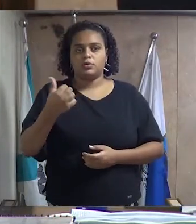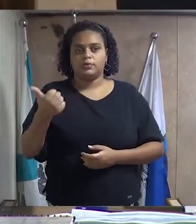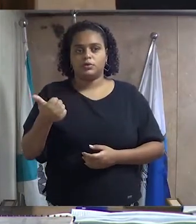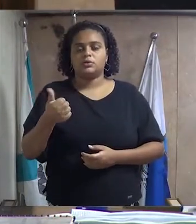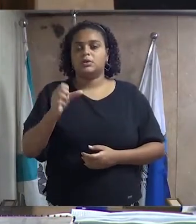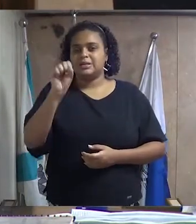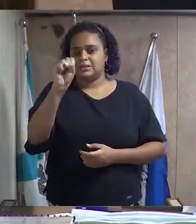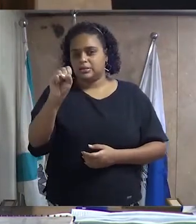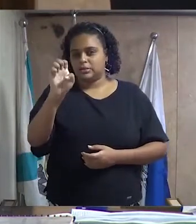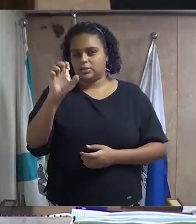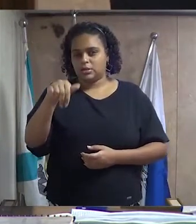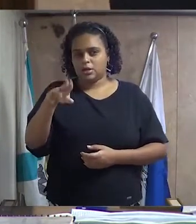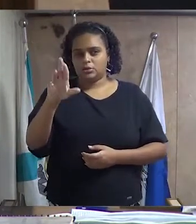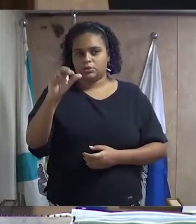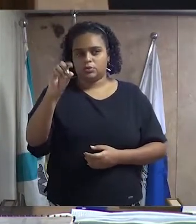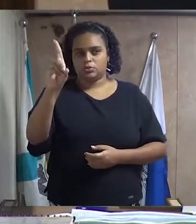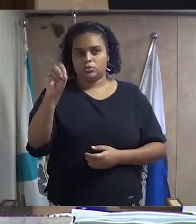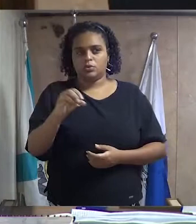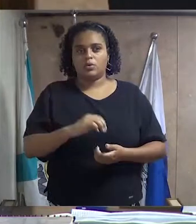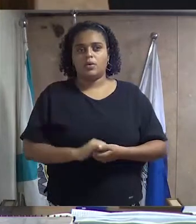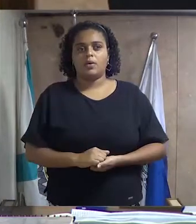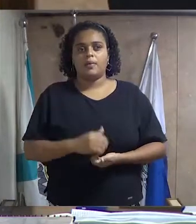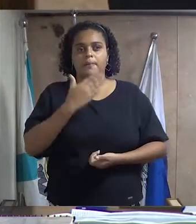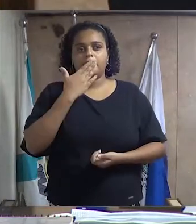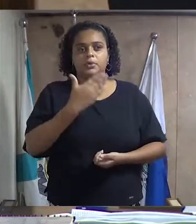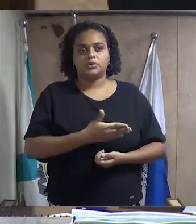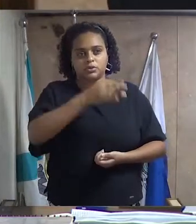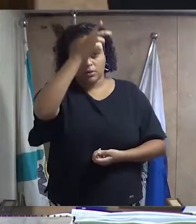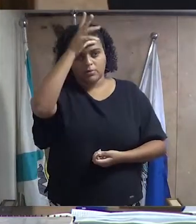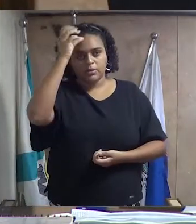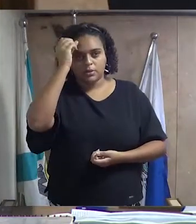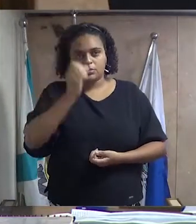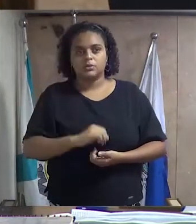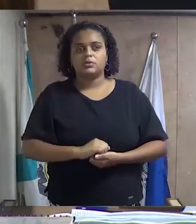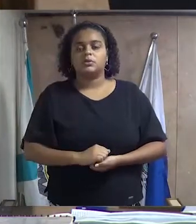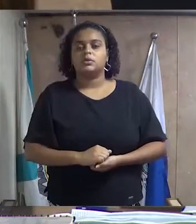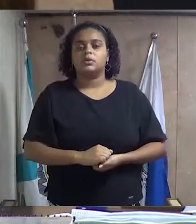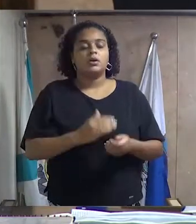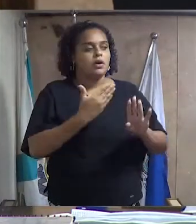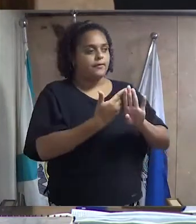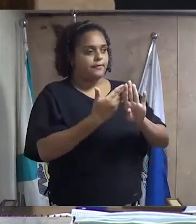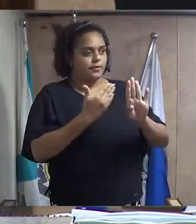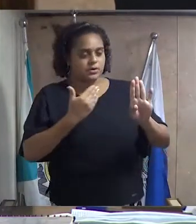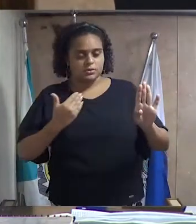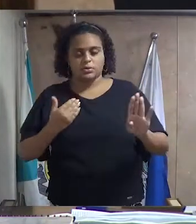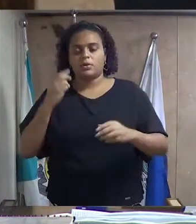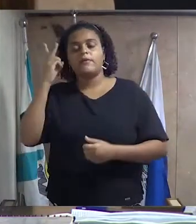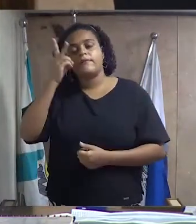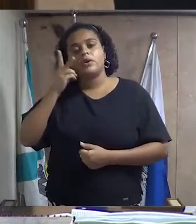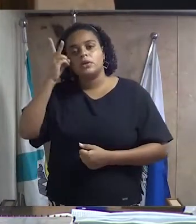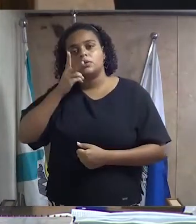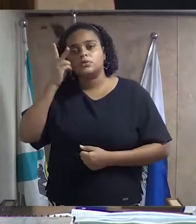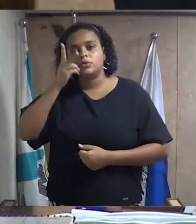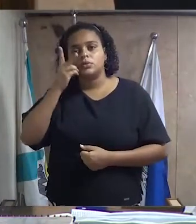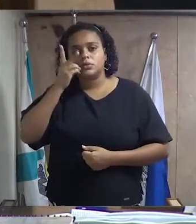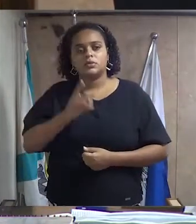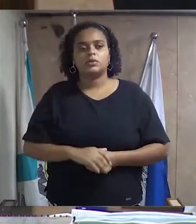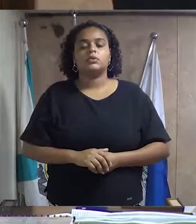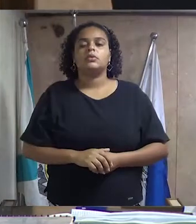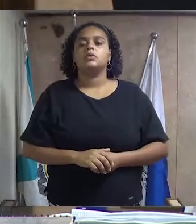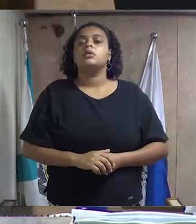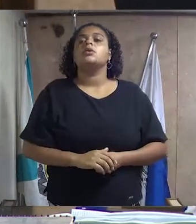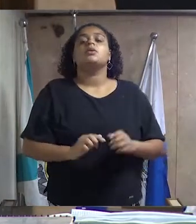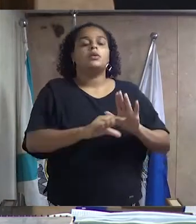vereador Sandro Ribeiro Pedrosa, requerendo a mesa regimentalmente o seu afastamento do cargo de vereador,